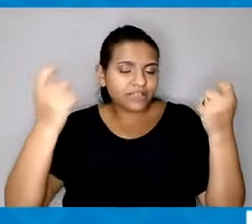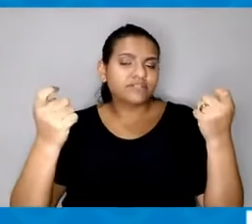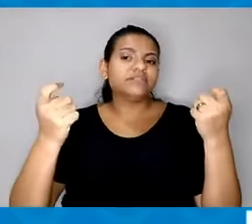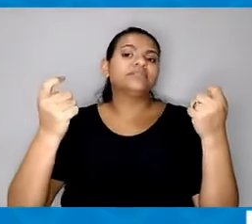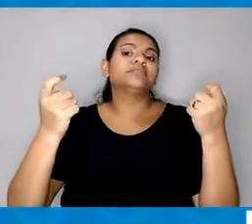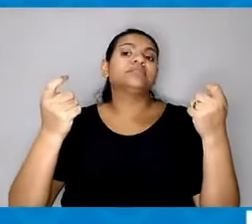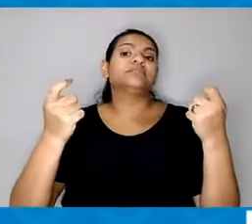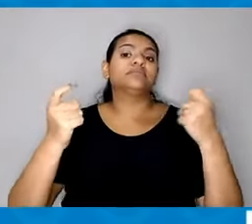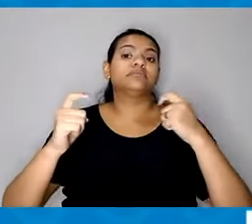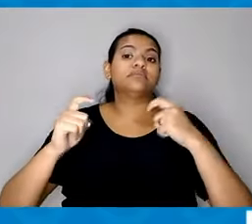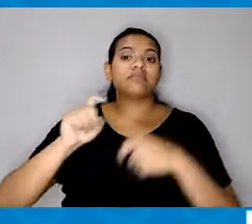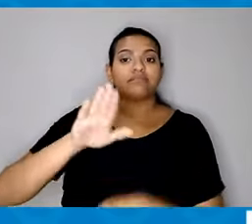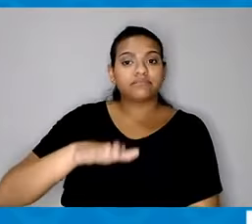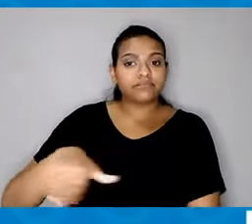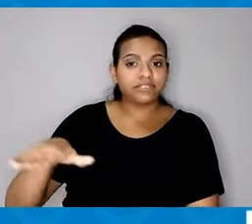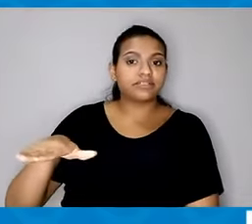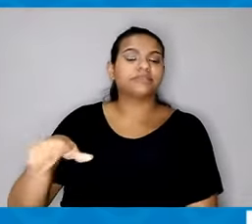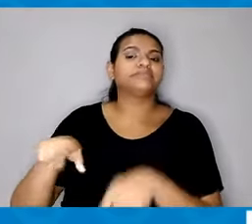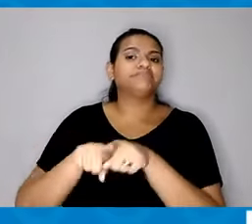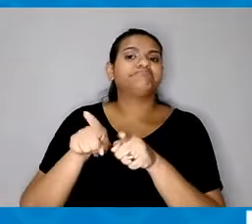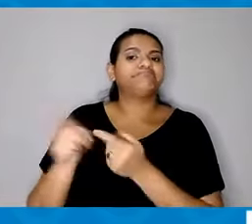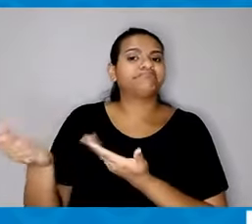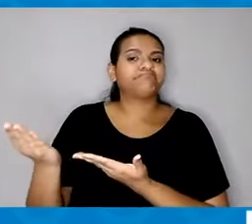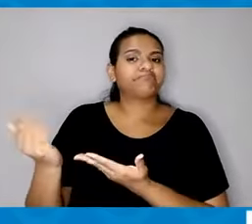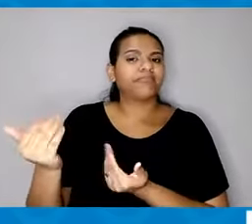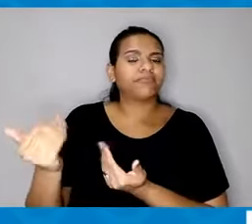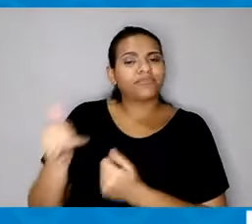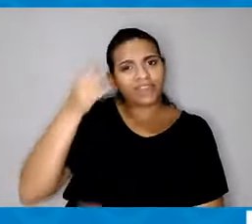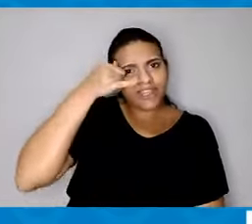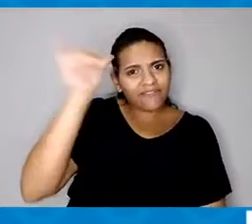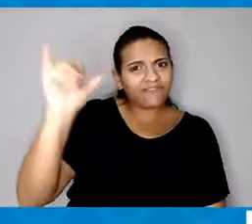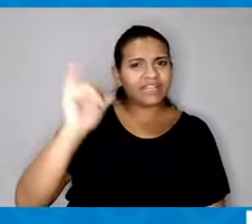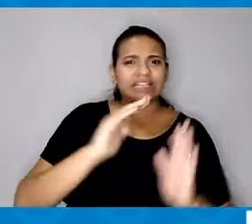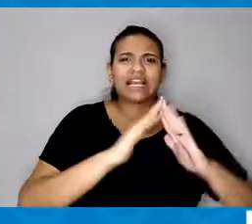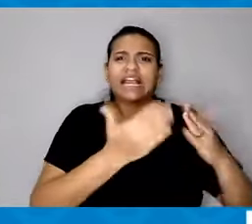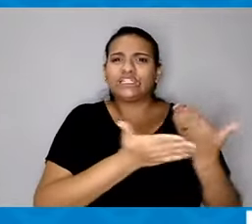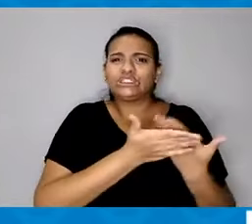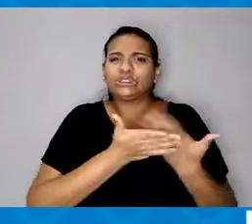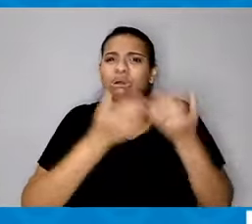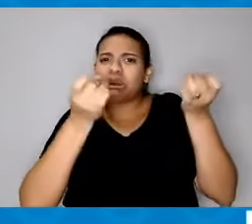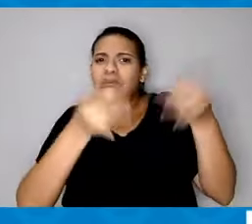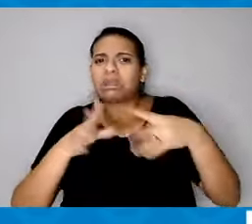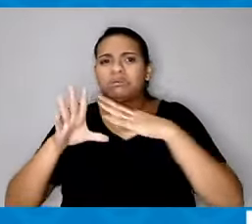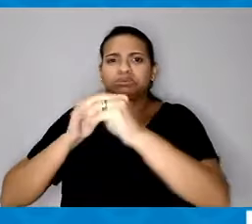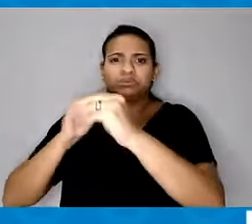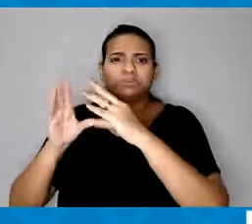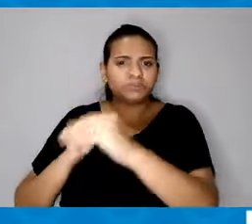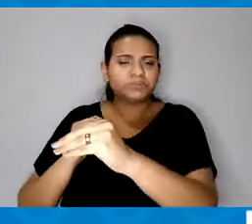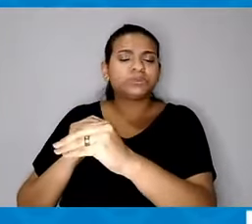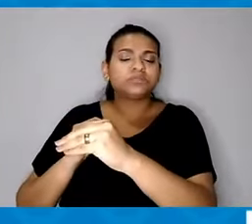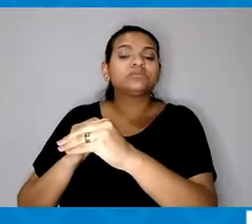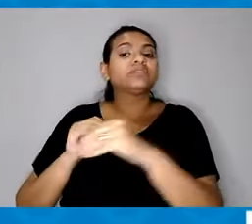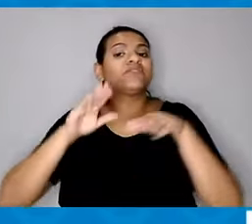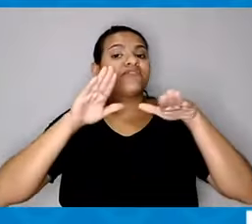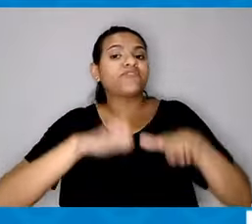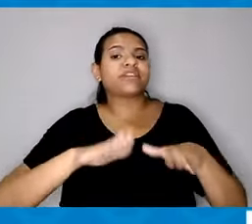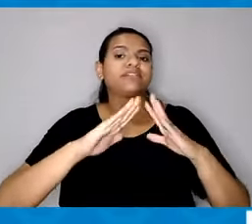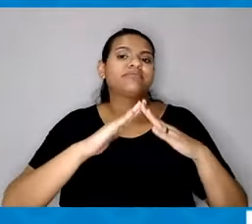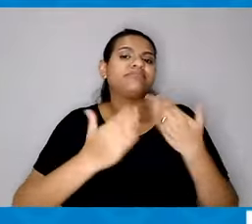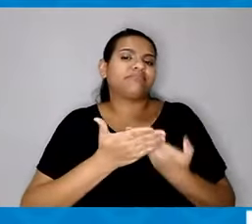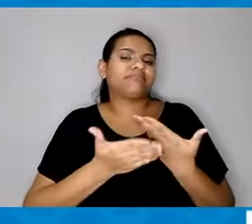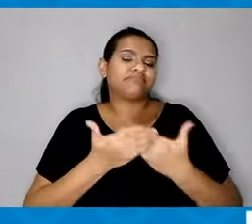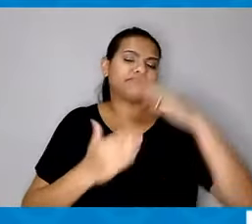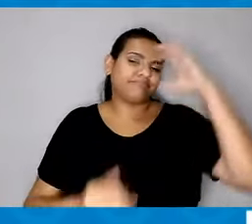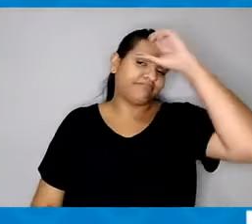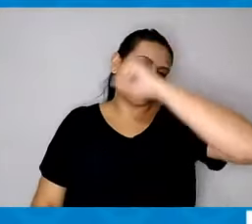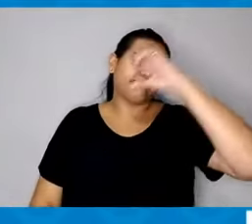mantenham na escola, que a gente não tenha tanta evasão, e que quem ficar realmente se sente no lugar onde ela está aprendendo coisas